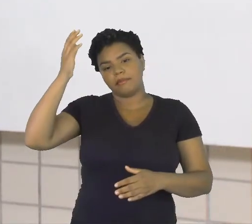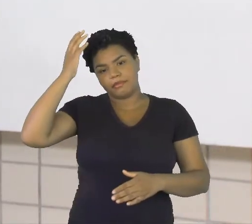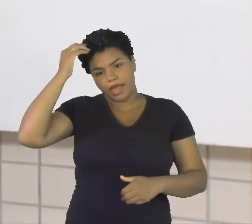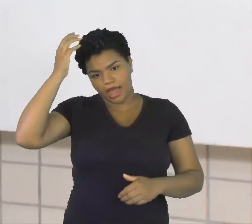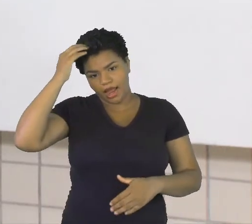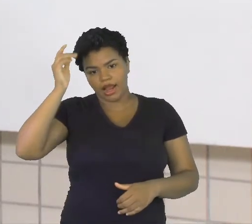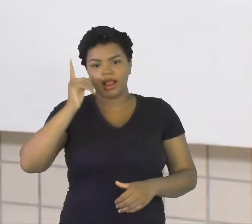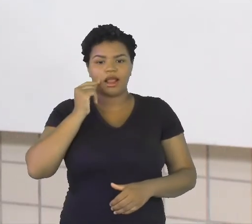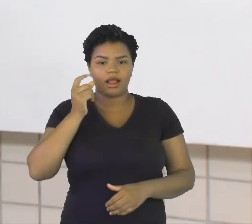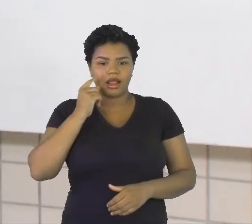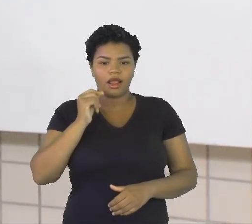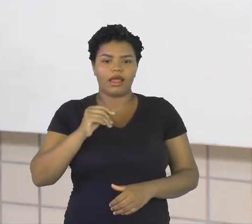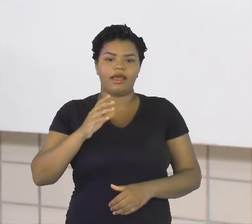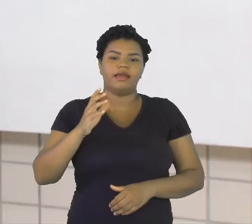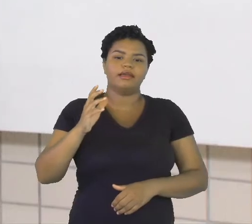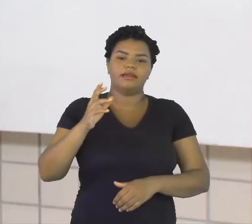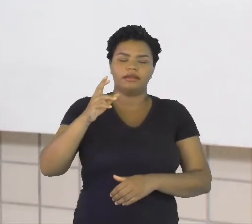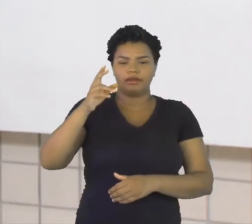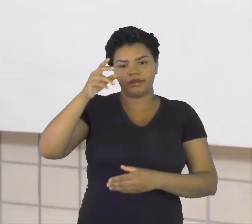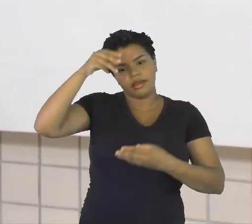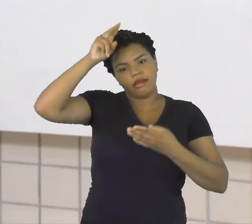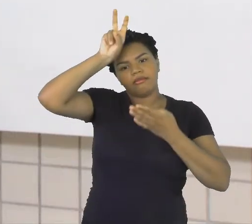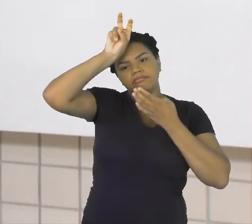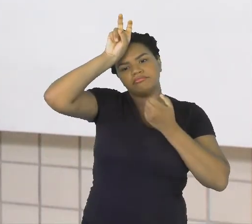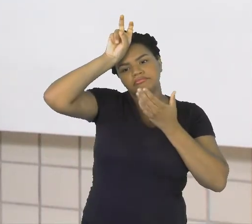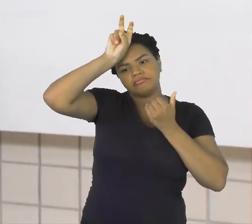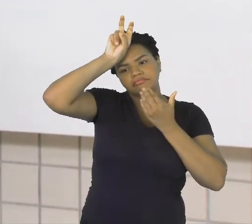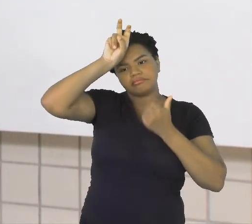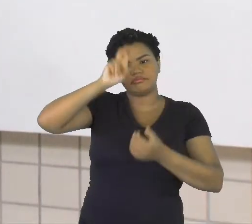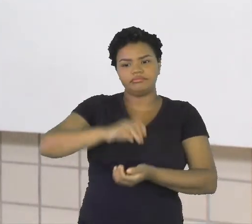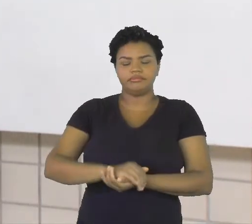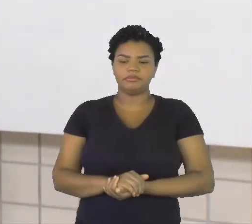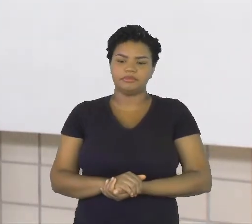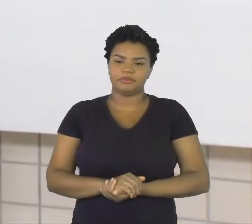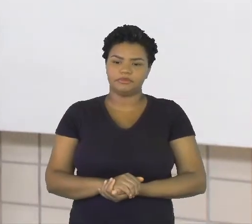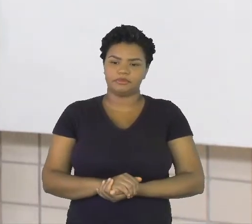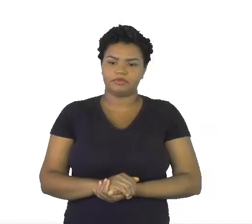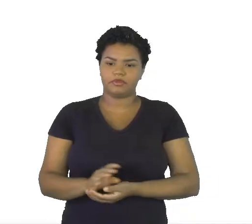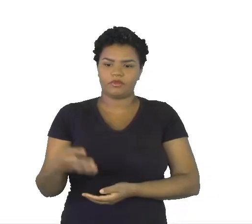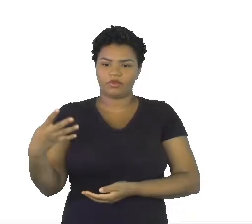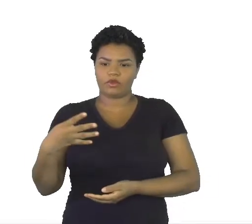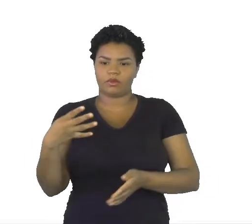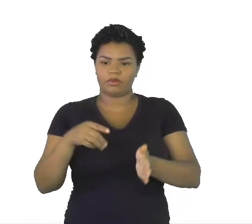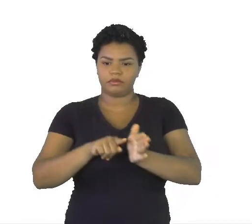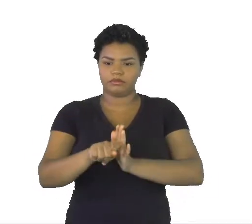Perfeito! Conseguiram acertar também, mentes brilhantes? Quarta questão, vamos lá?